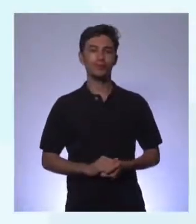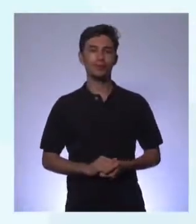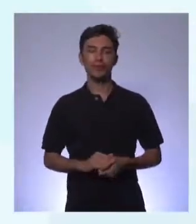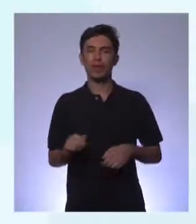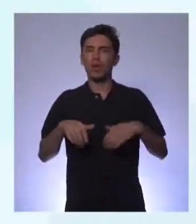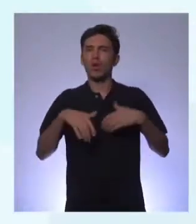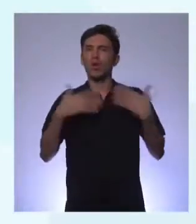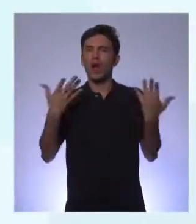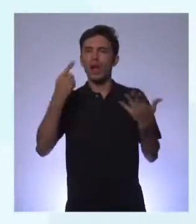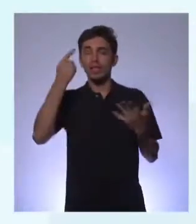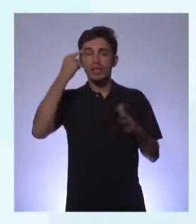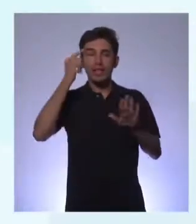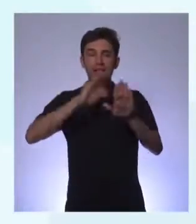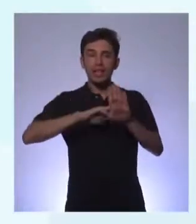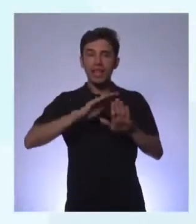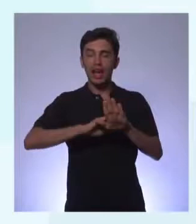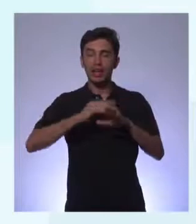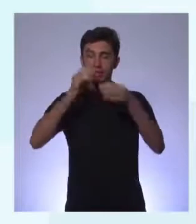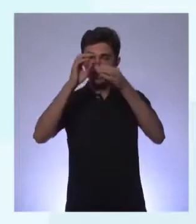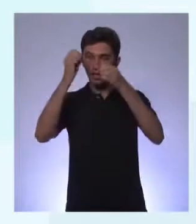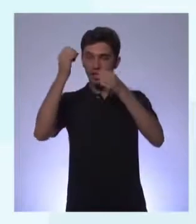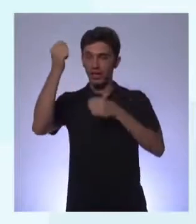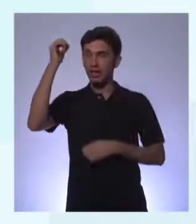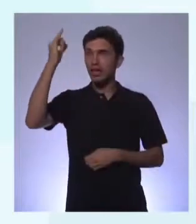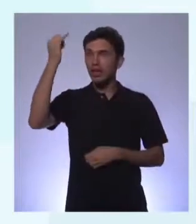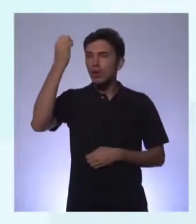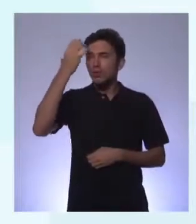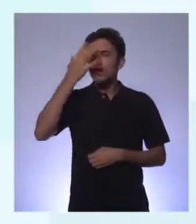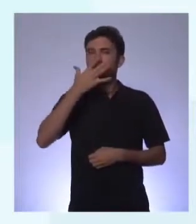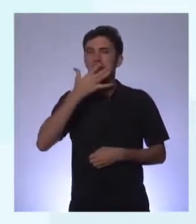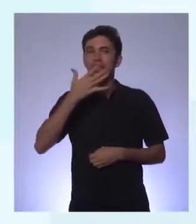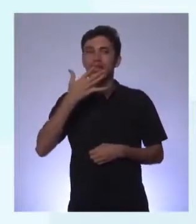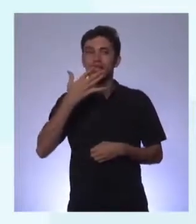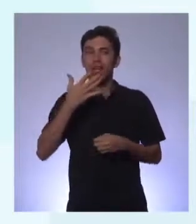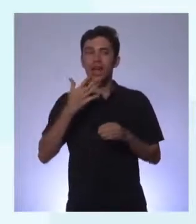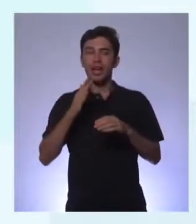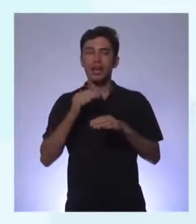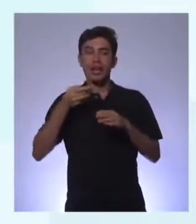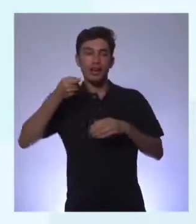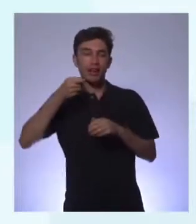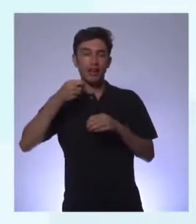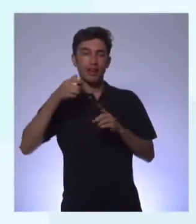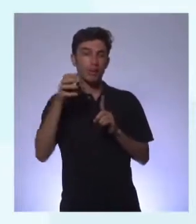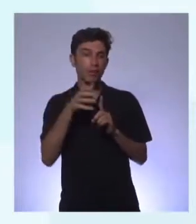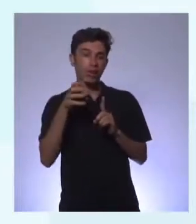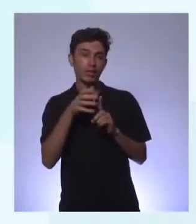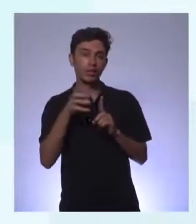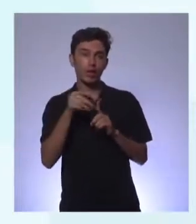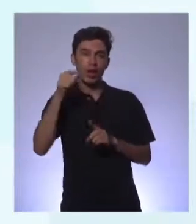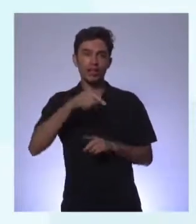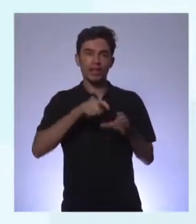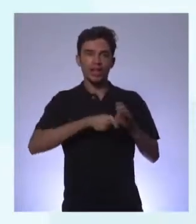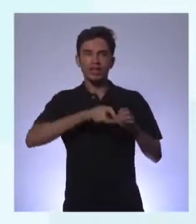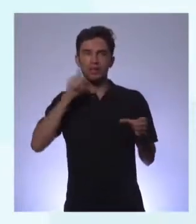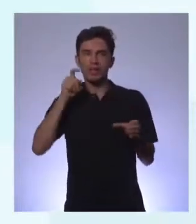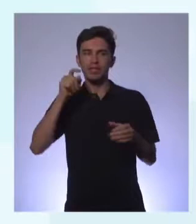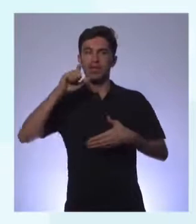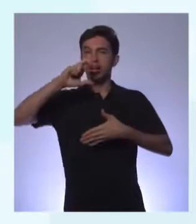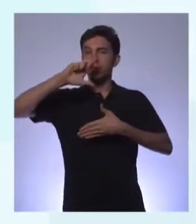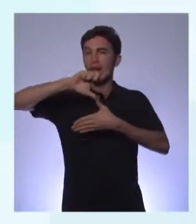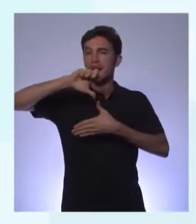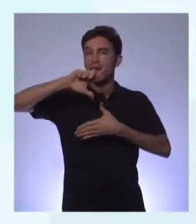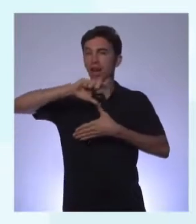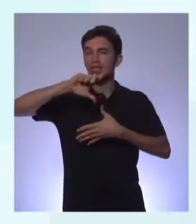Quais ideais iluministas influenciaram as independências na América Latina?